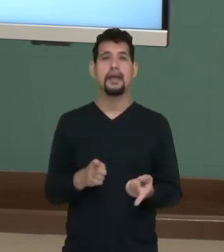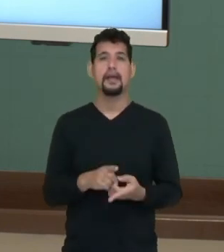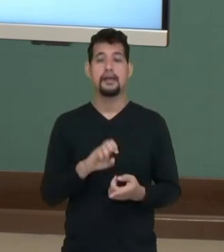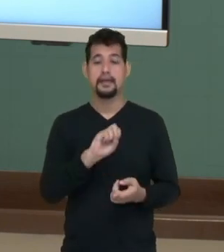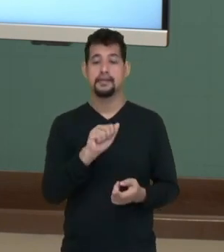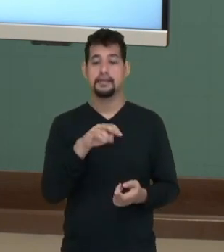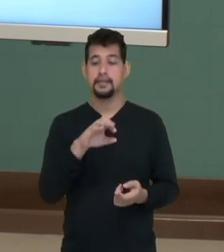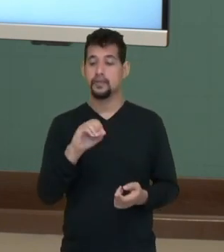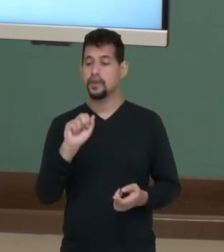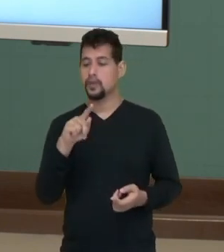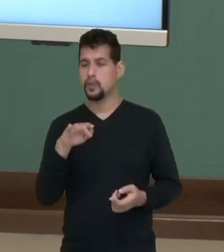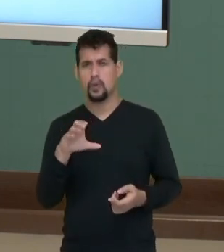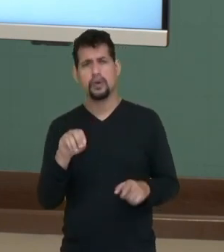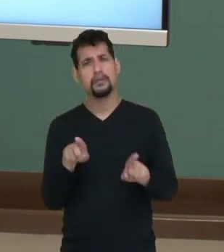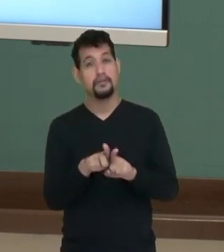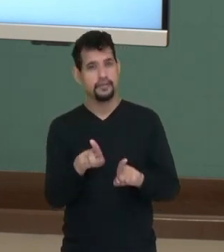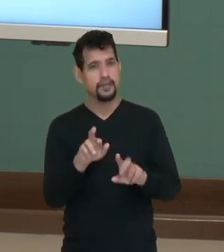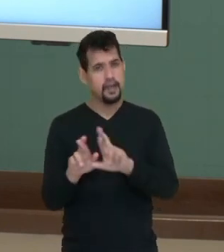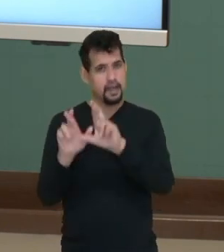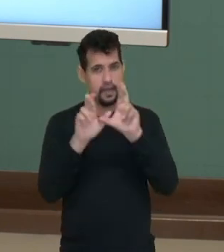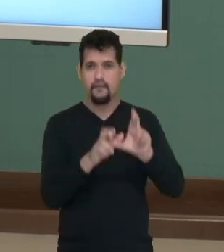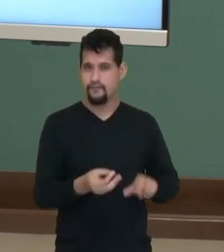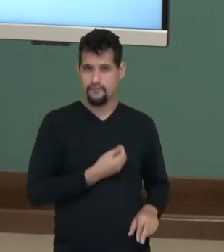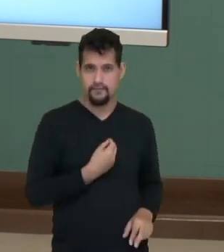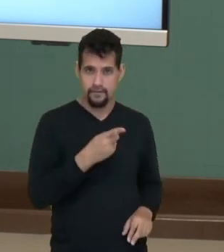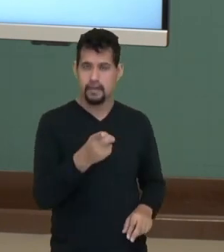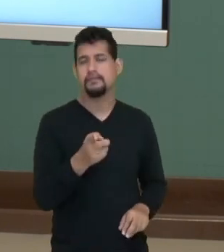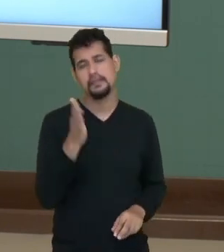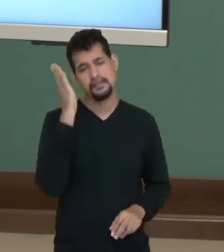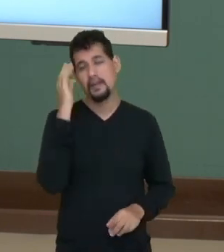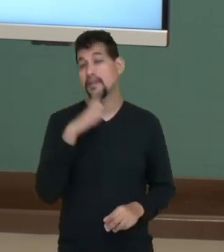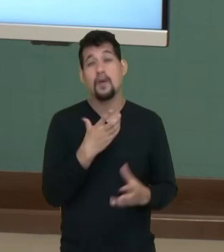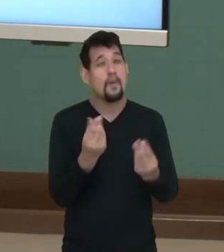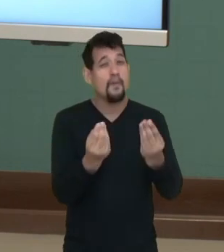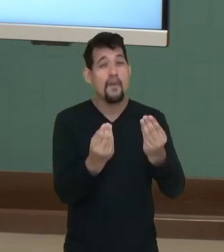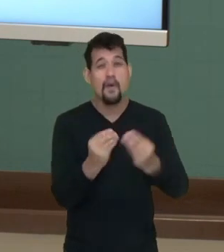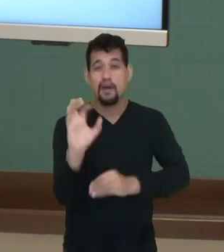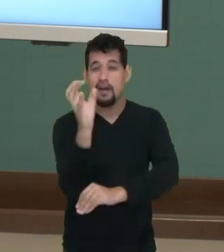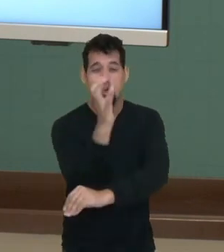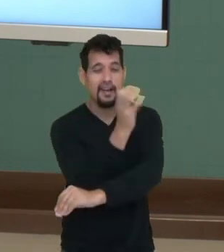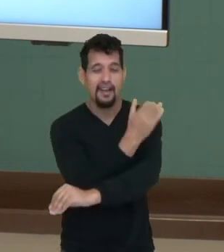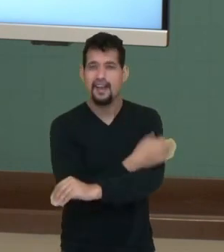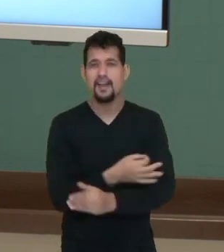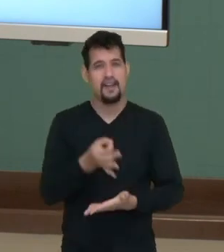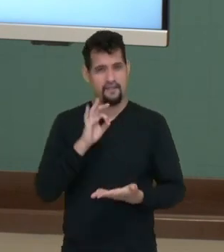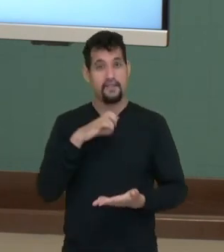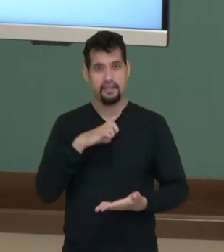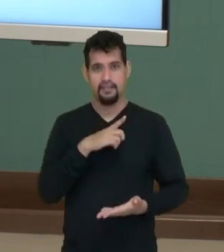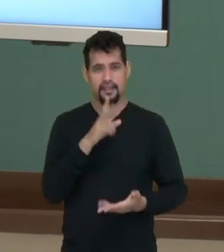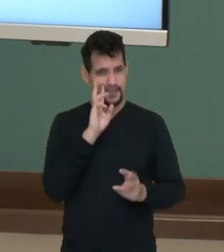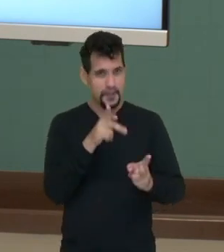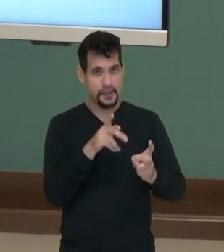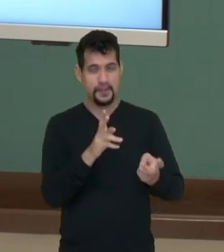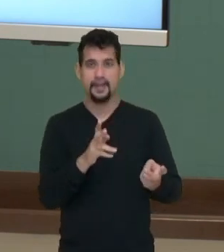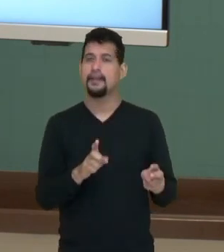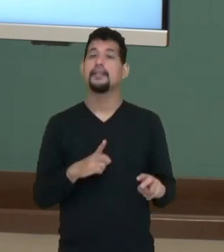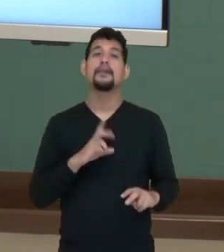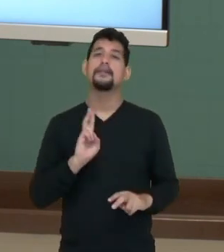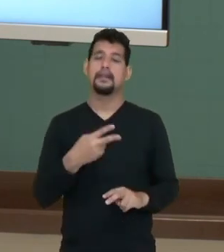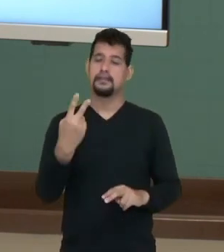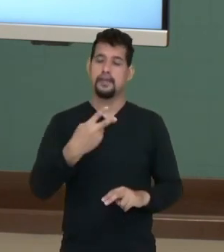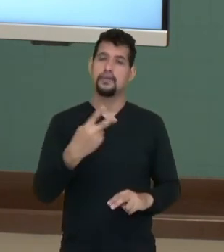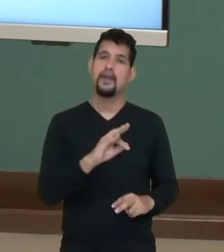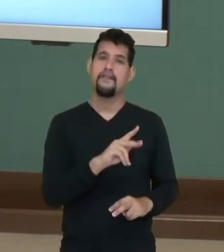da Platina. Se você é dessa região, você sabe que ainda tem aí muito plantio, por exemplo, de café também, né? Participou então da segunda